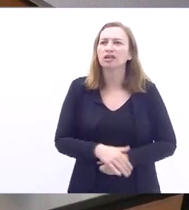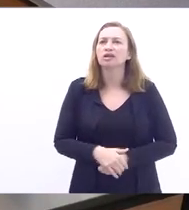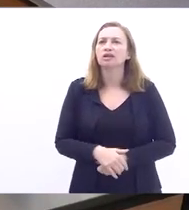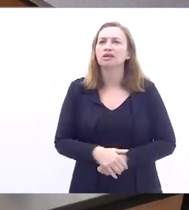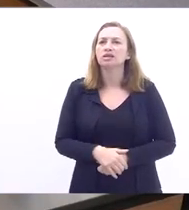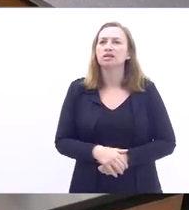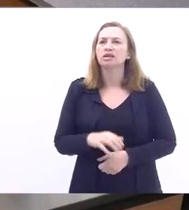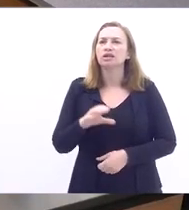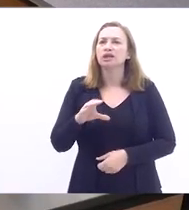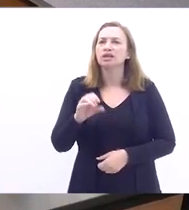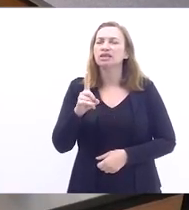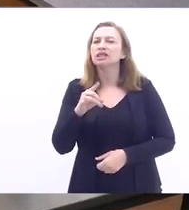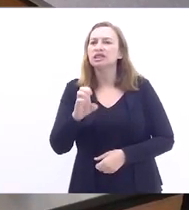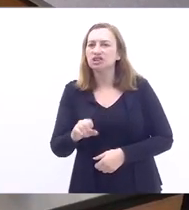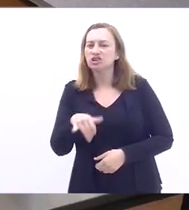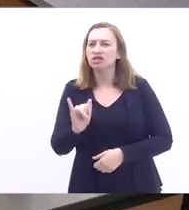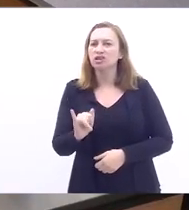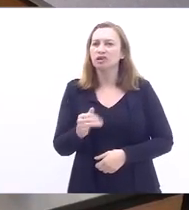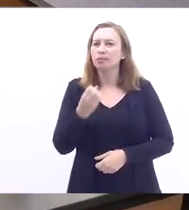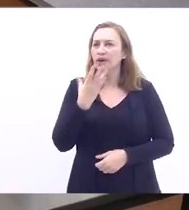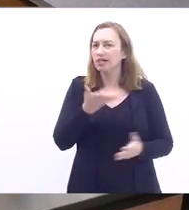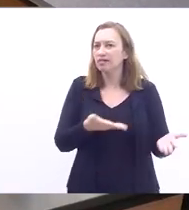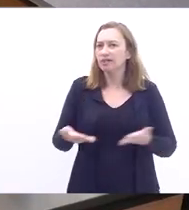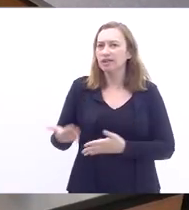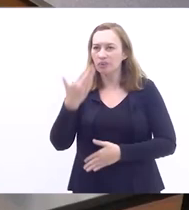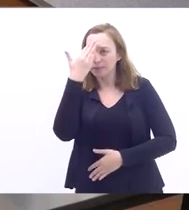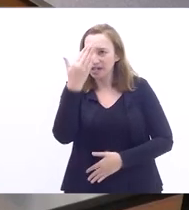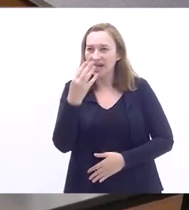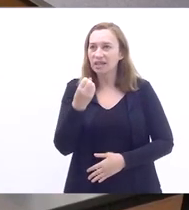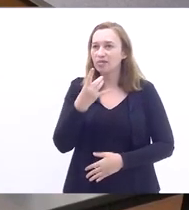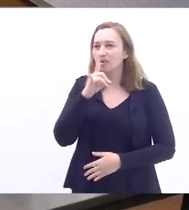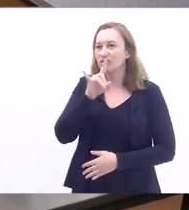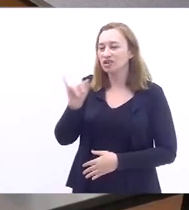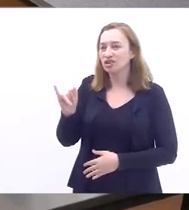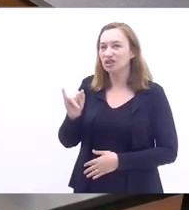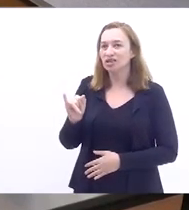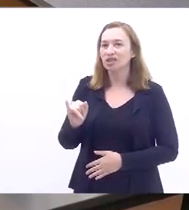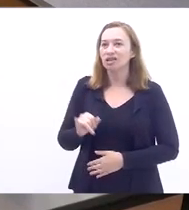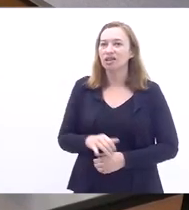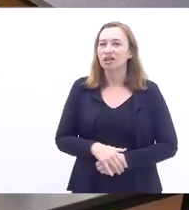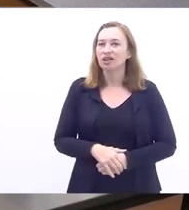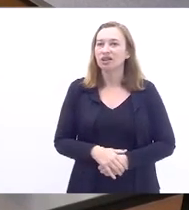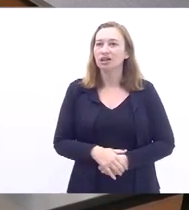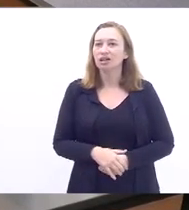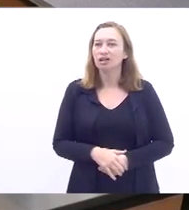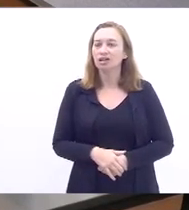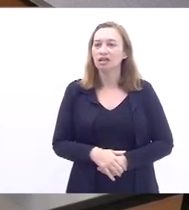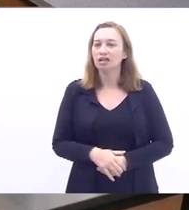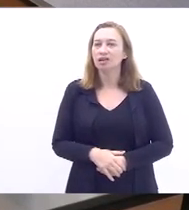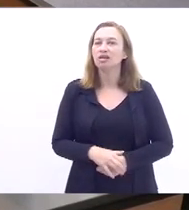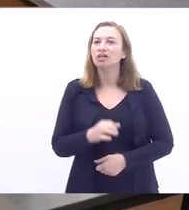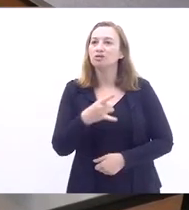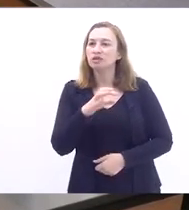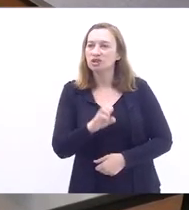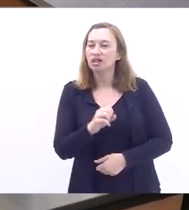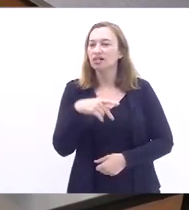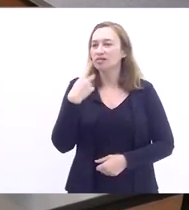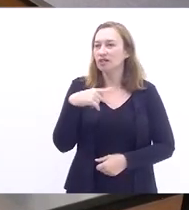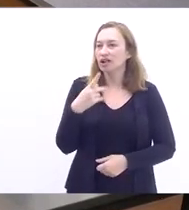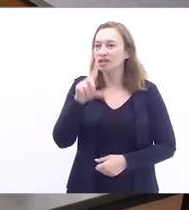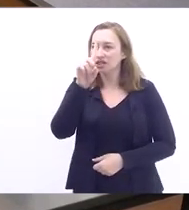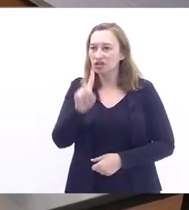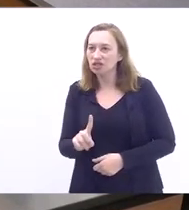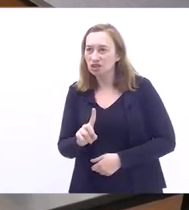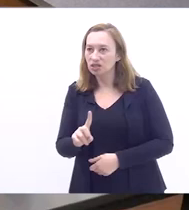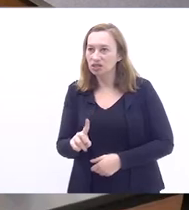e a Cindy bem-vinda Cindy Obrigada Bom dia gente é comercialize se além de